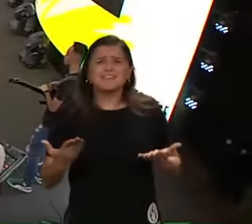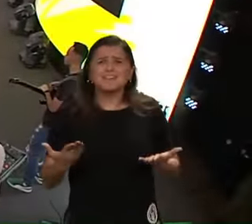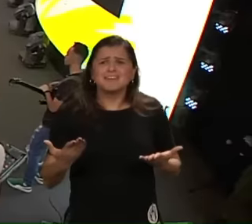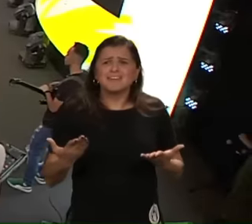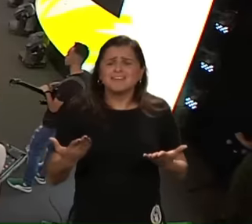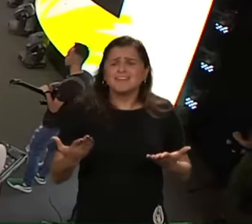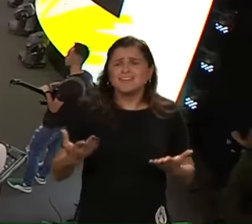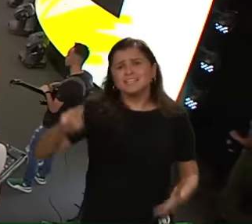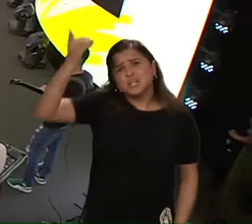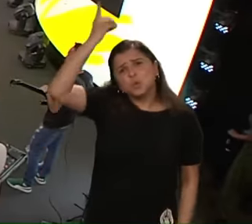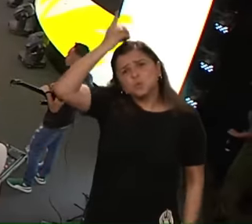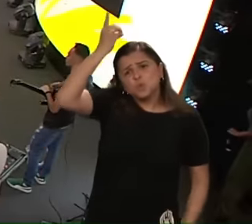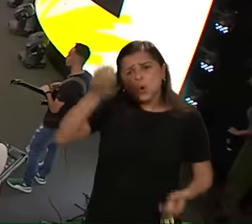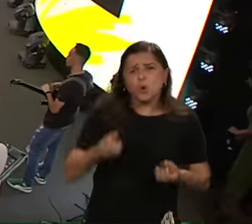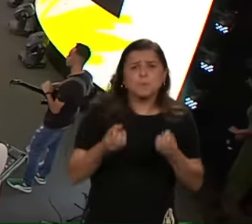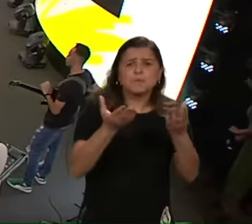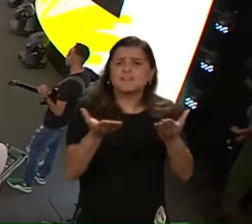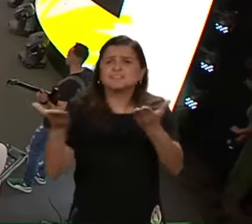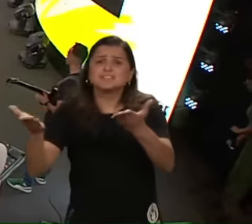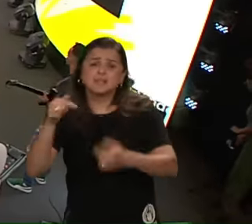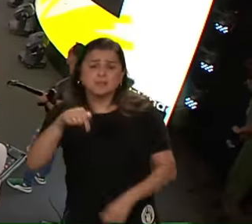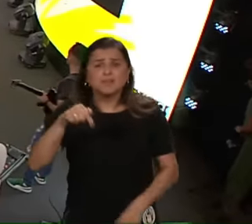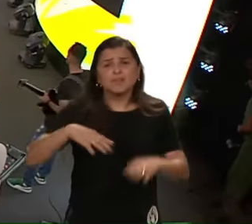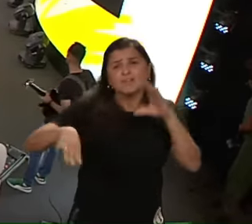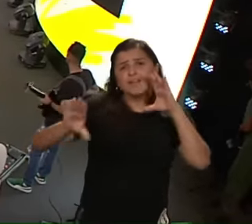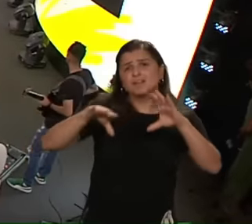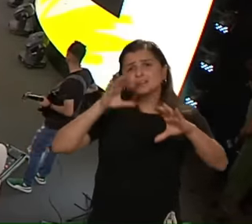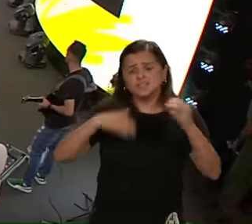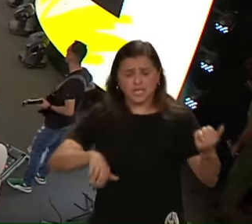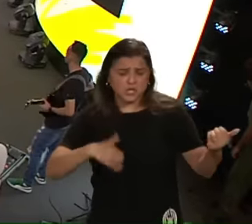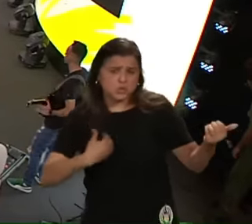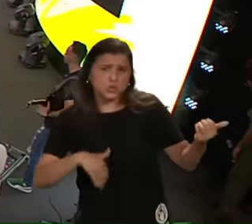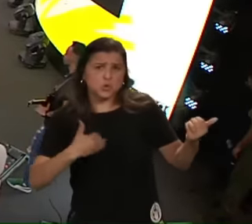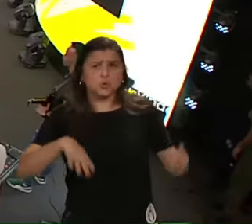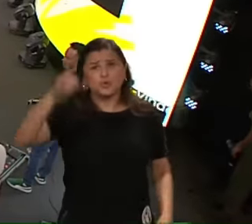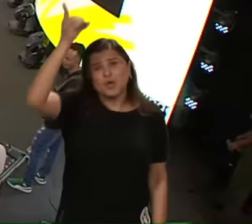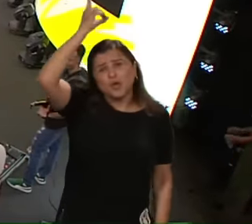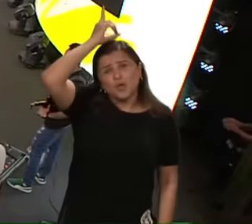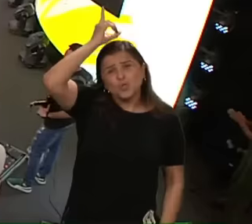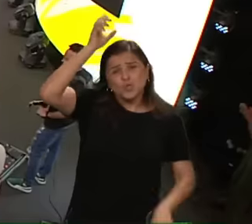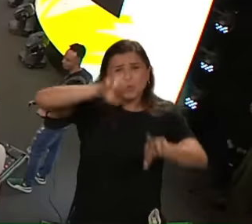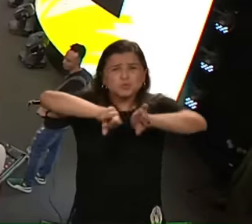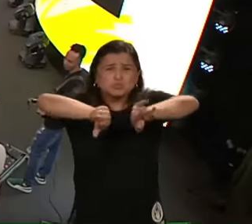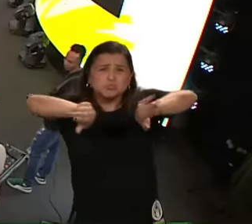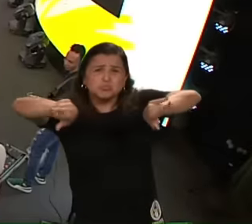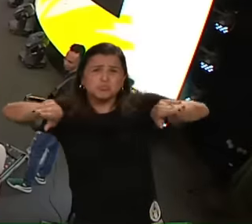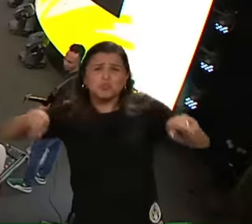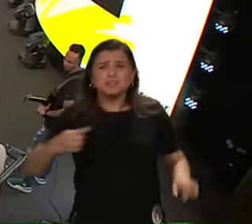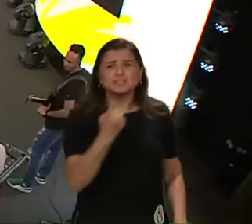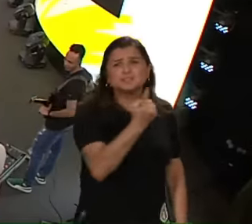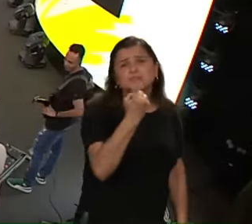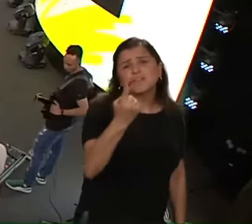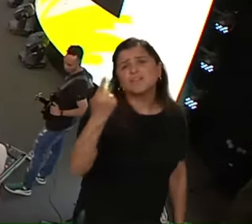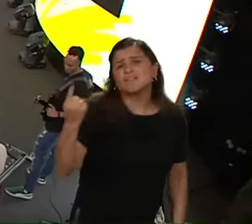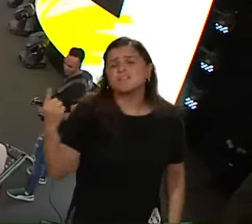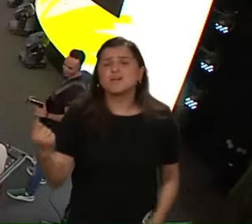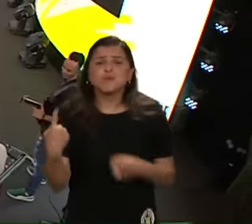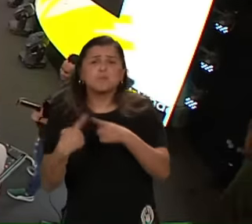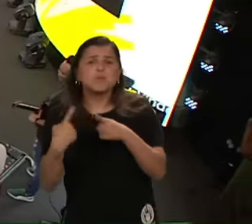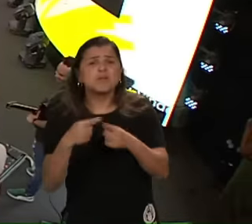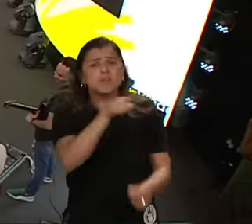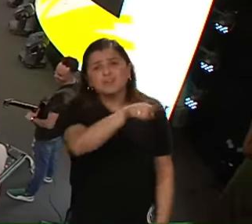estão aqui em cima, cantando, tocando, cada um com dons tão diversos? Por que que